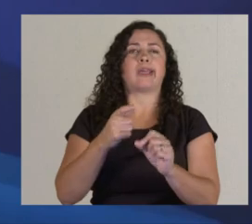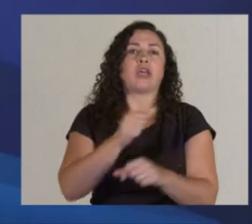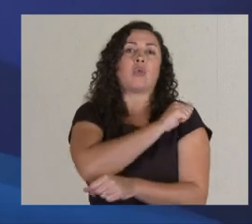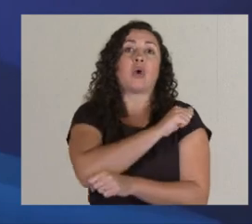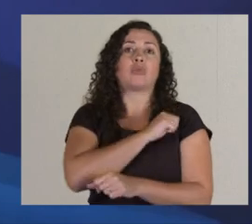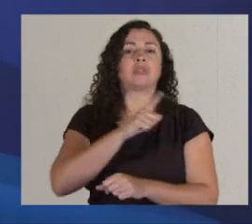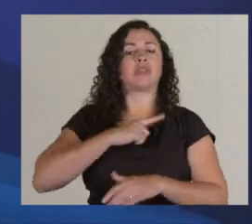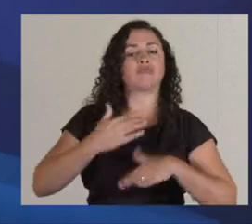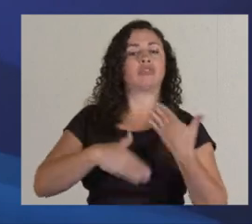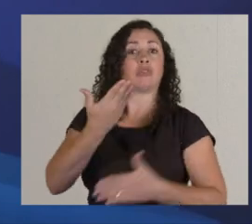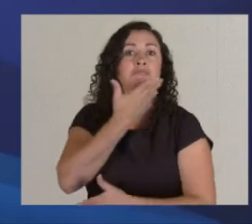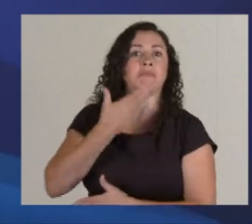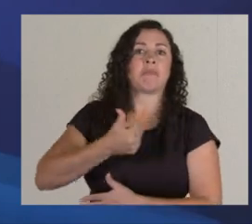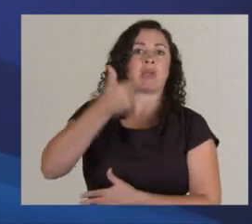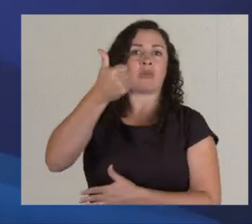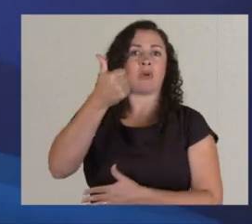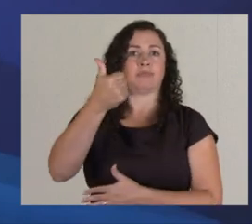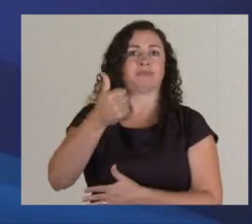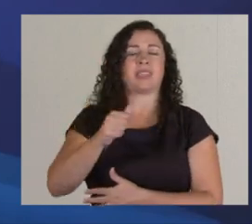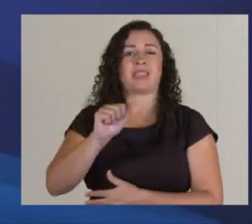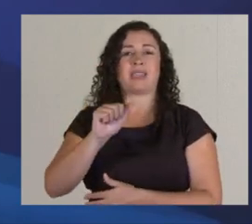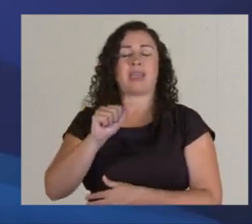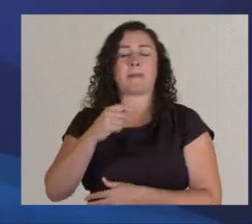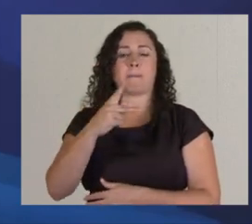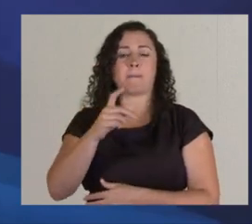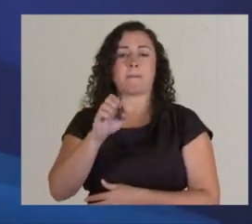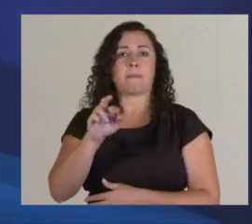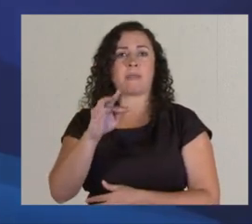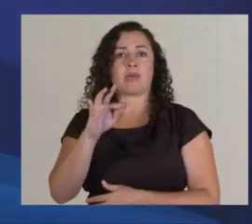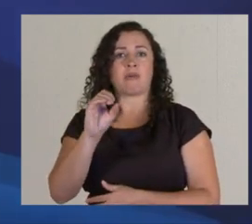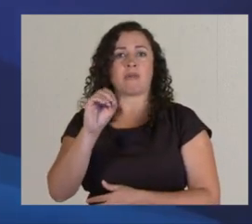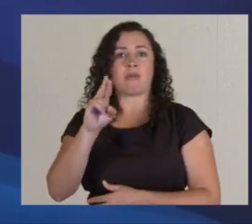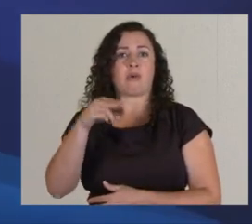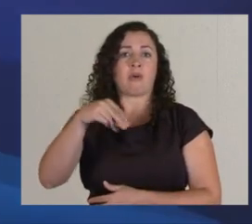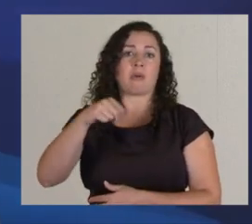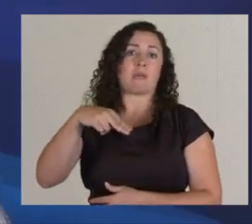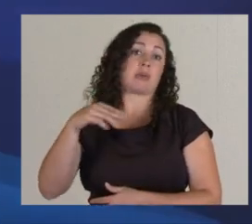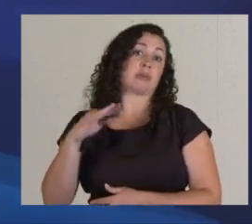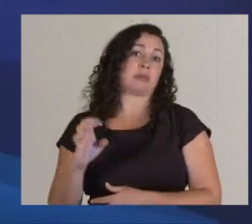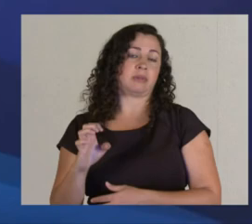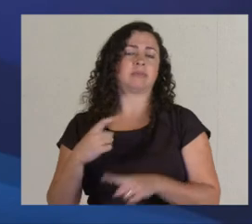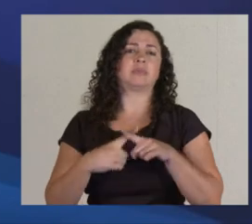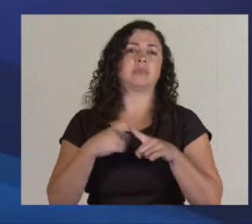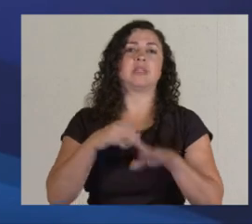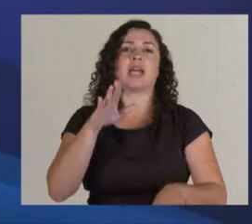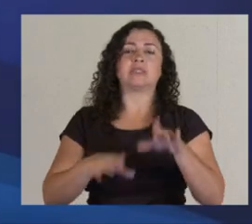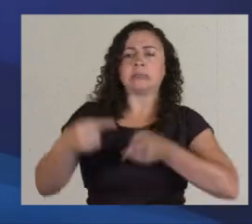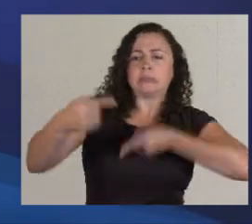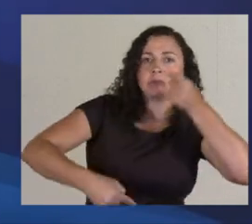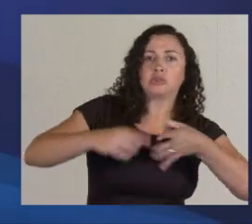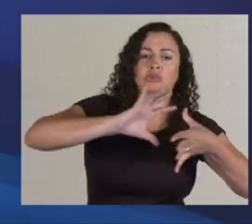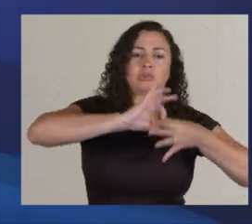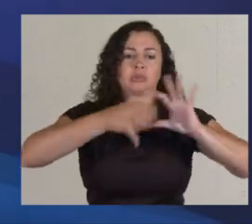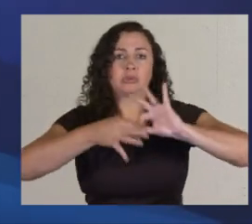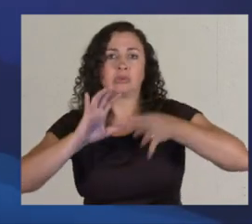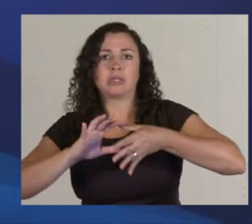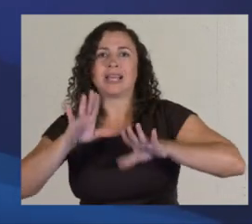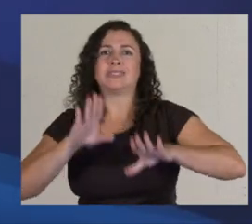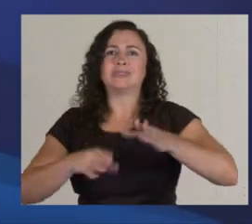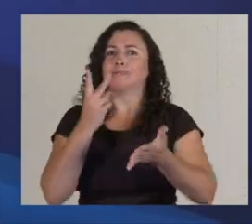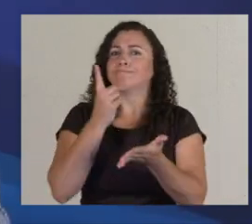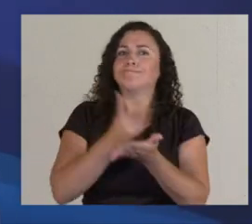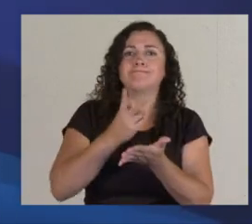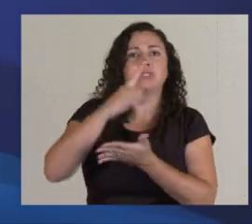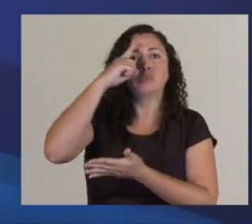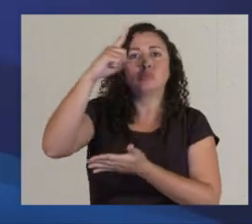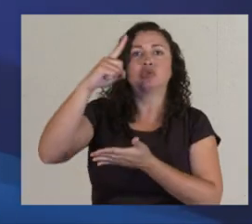alta performance. Então, esse estudante de alta performance, às vezes, até mesmo porque ele está competindo na Olimpíada em data que coincide com o